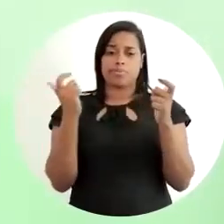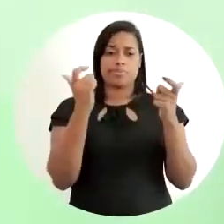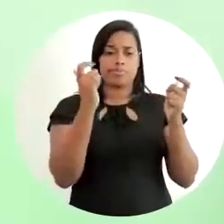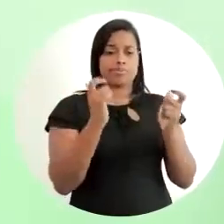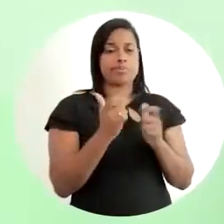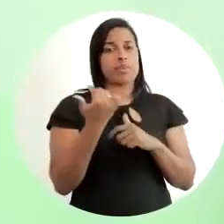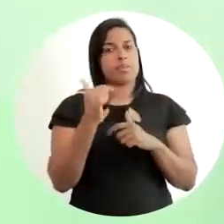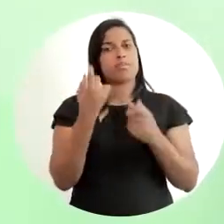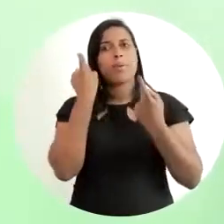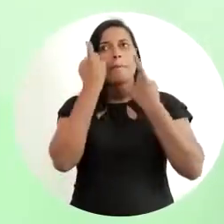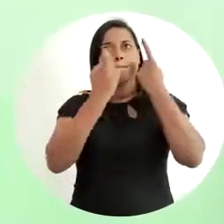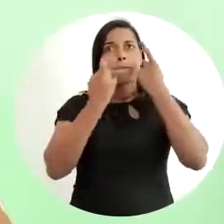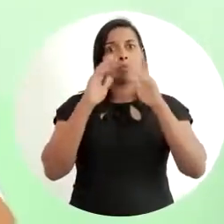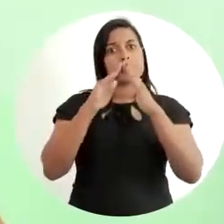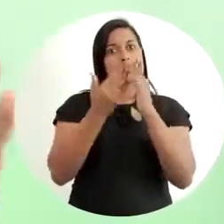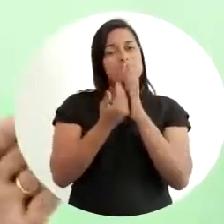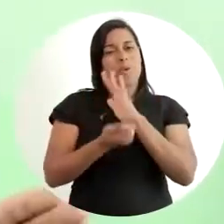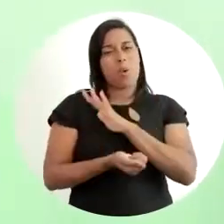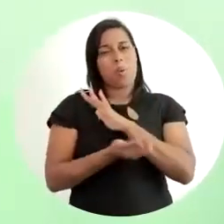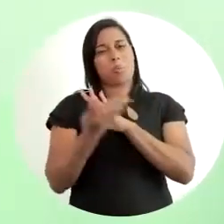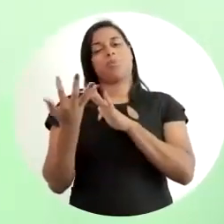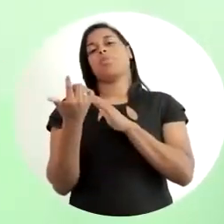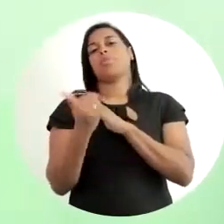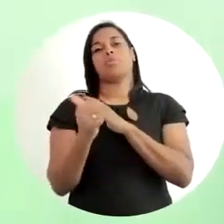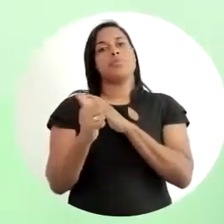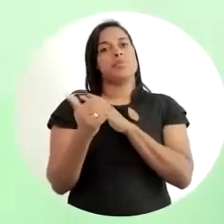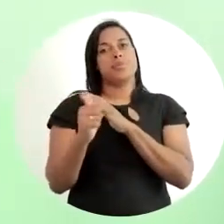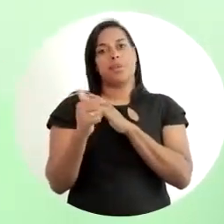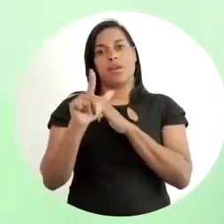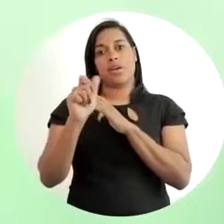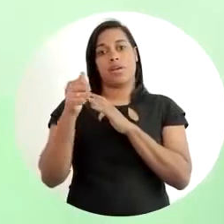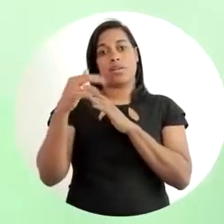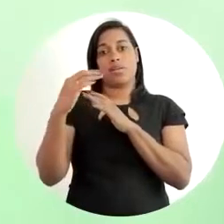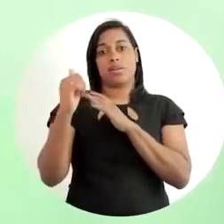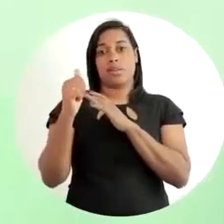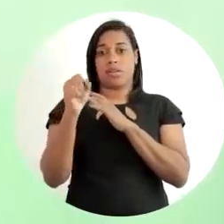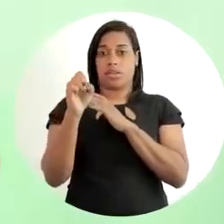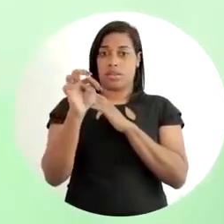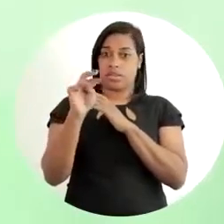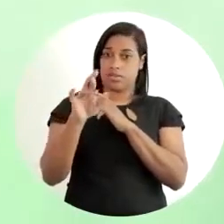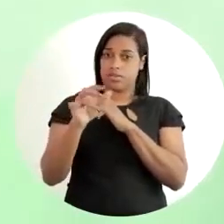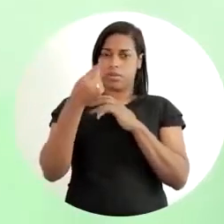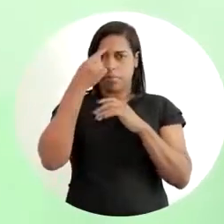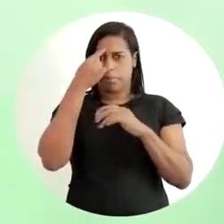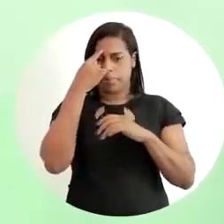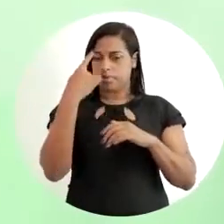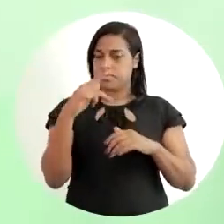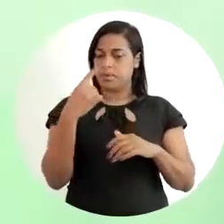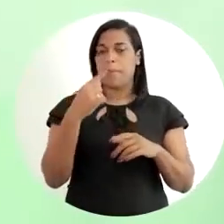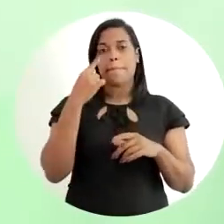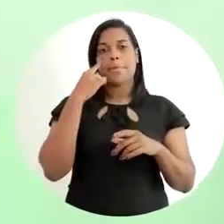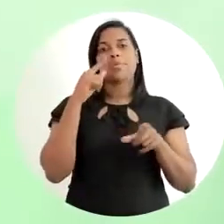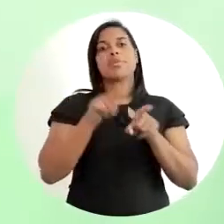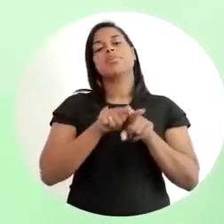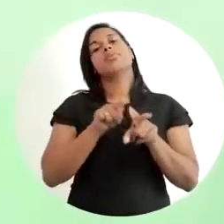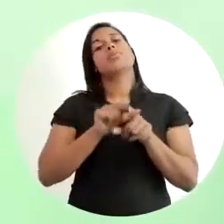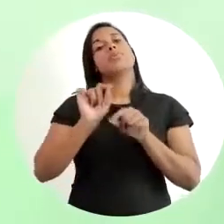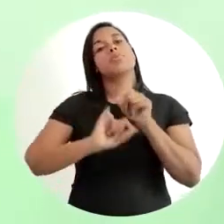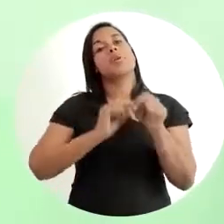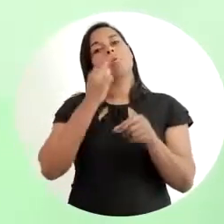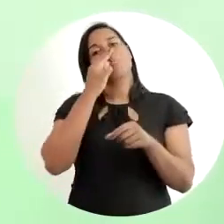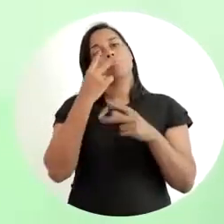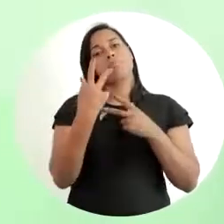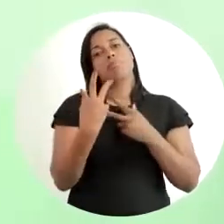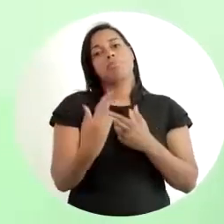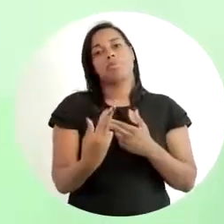menores, não se tinha essa preocupação de uma escola com grande quantidade. Lancaster, ele pensa nesse formato, mas pensa também